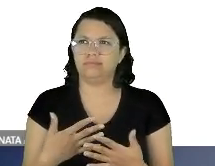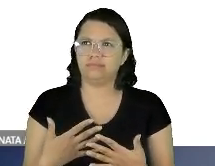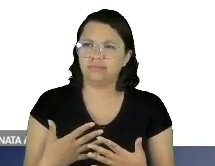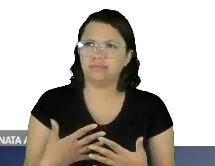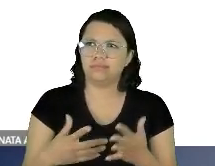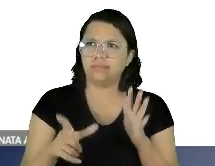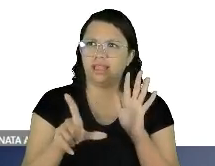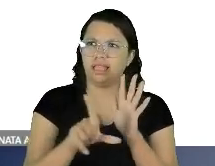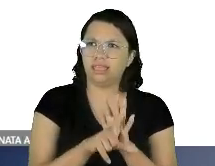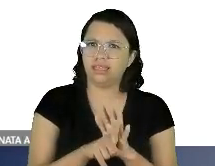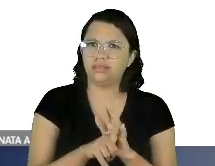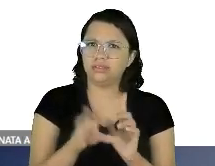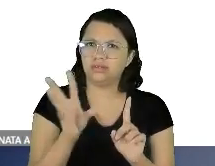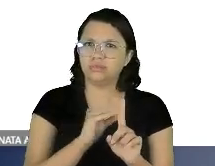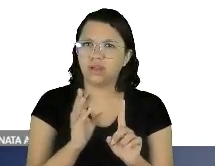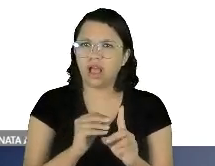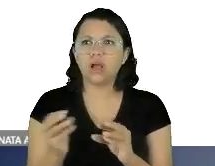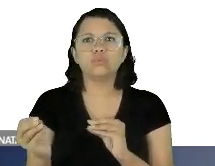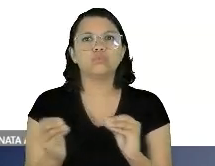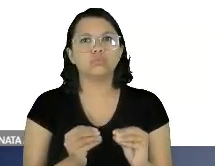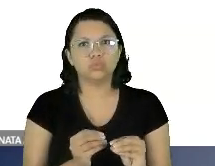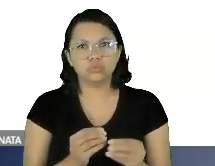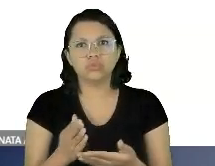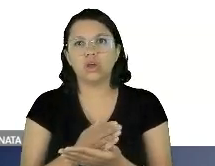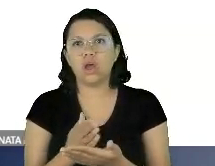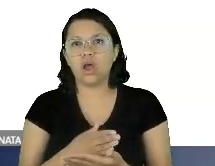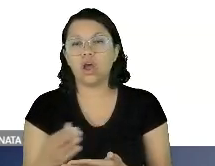sexual também trouxe algumas novidades,